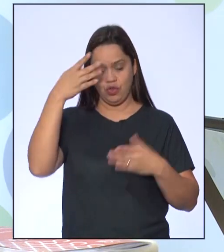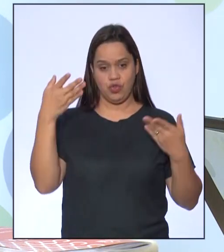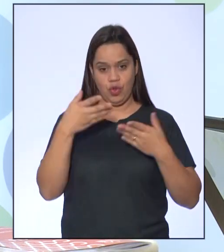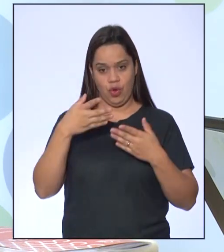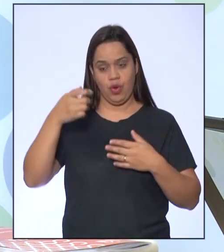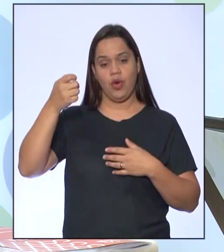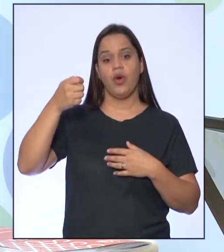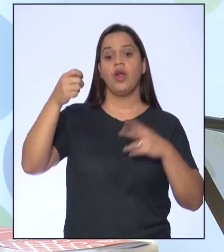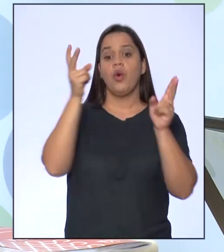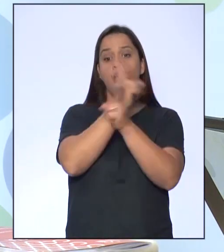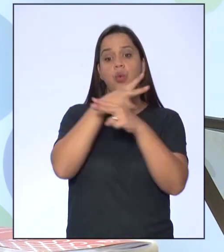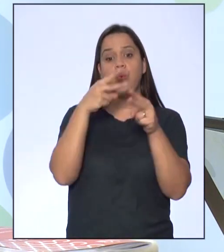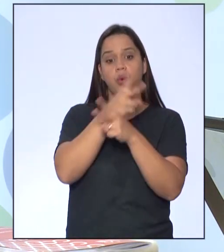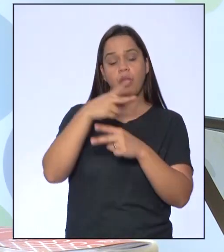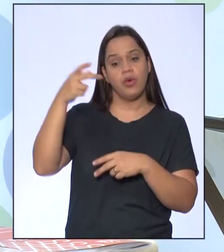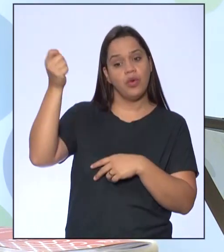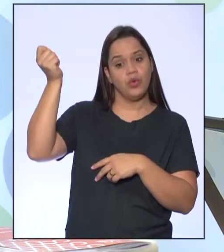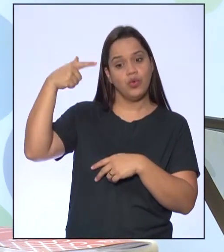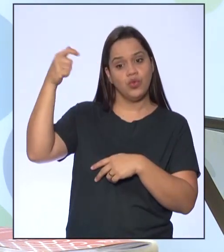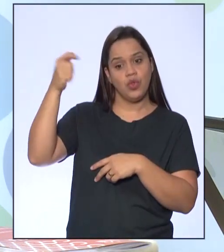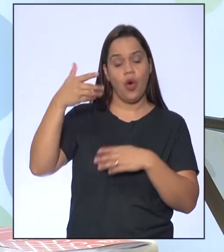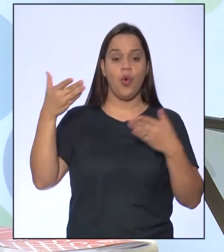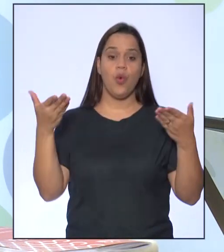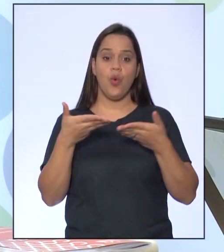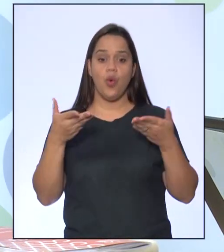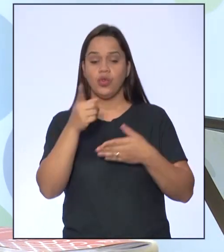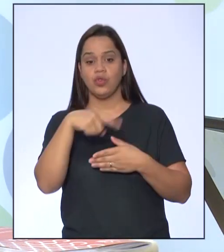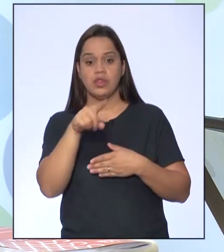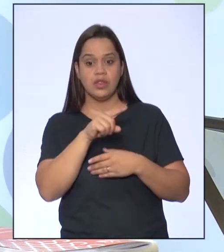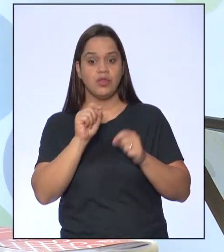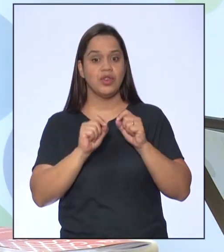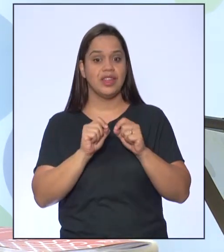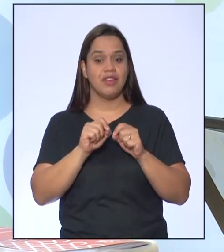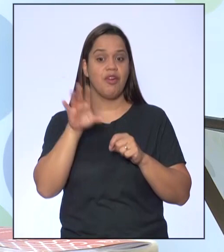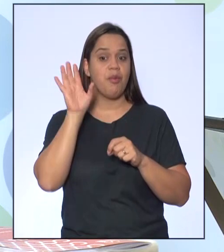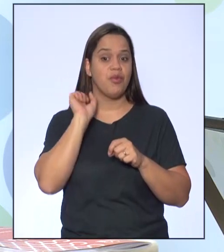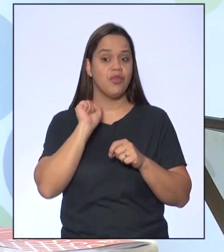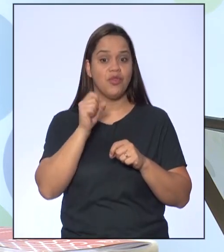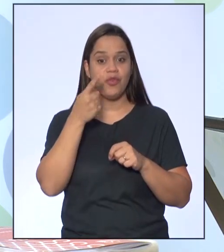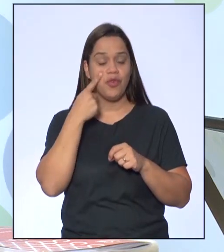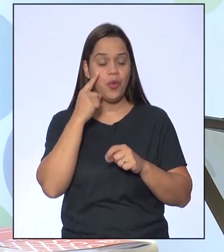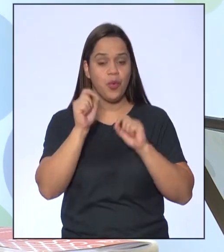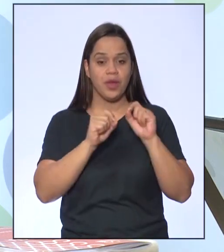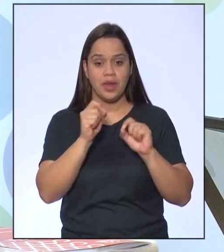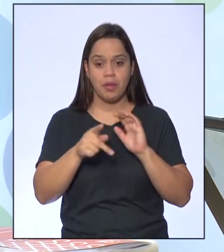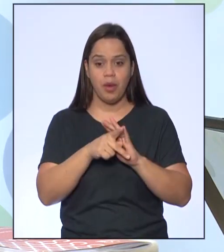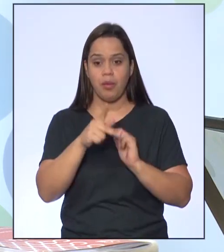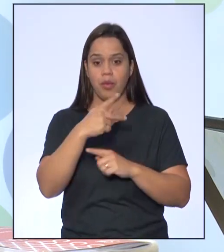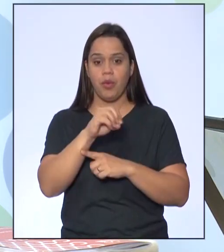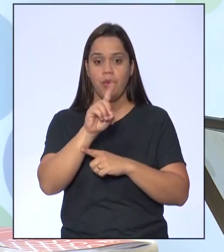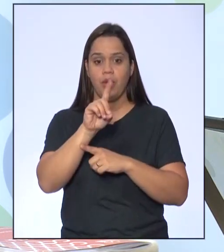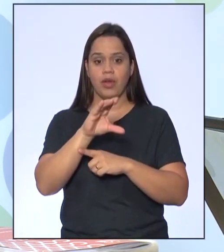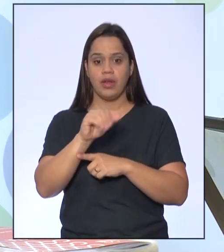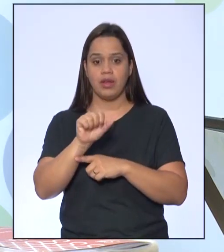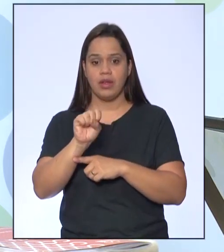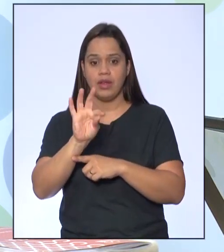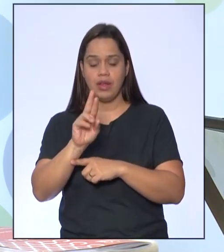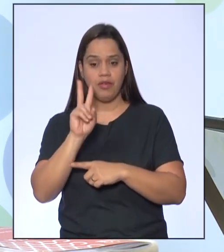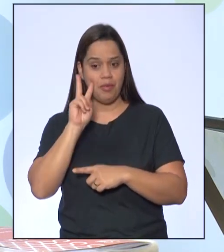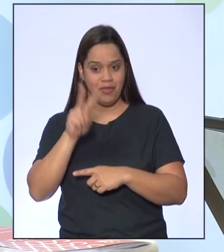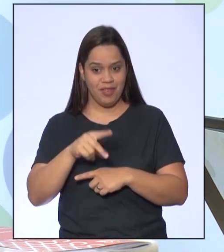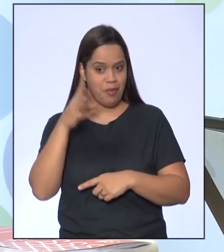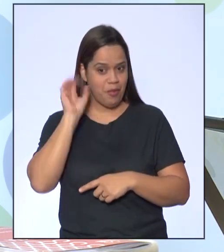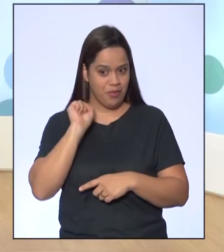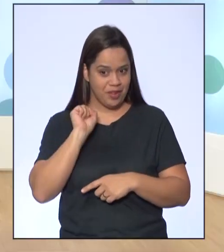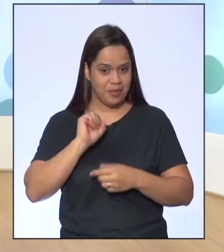Hoje vocês vão ouvir o podcast. Olha que interessante, nós temos um podcast especialmente para vocês. Vamos ouvi-lo?